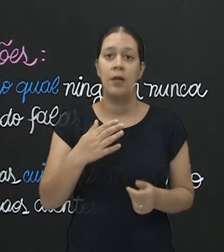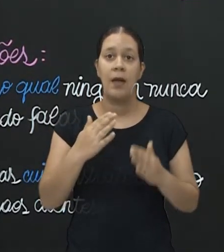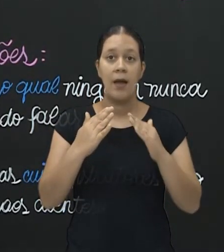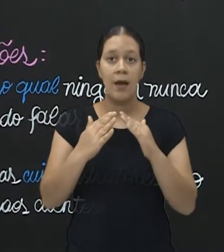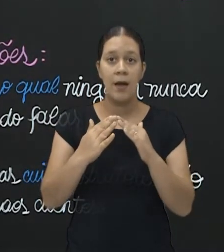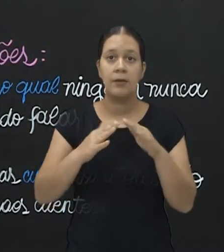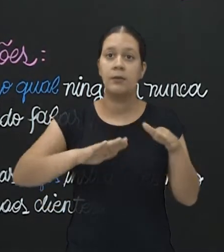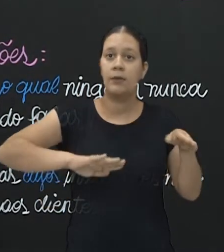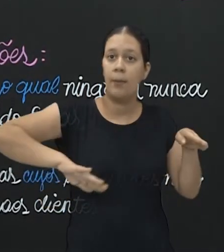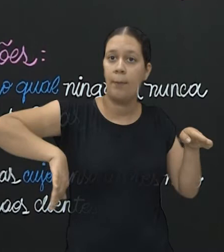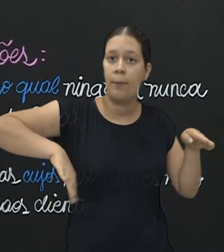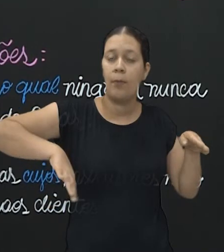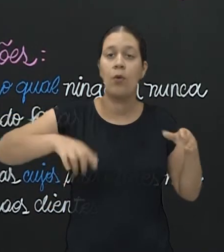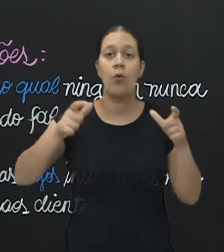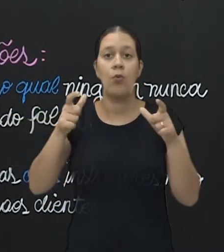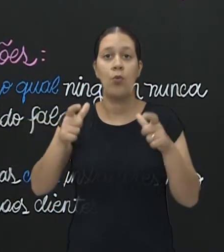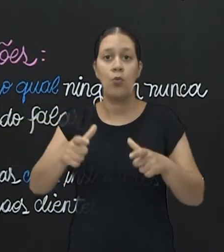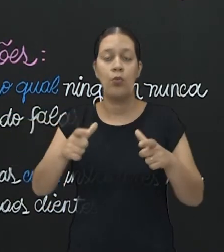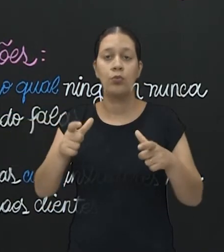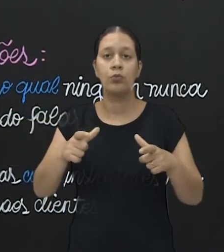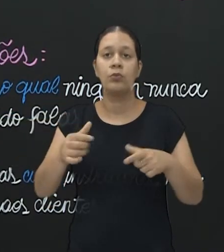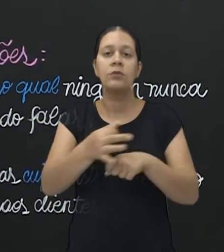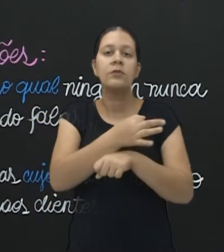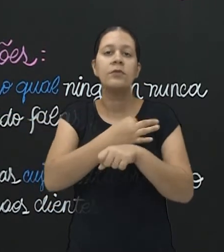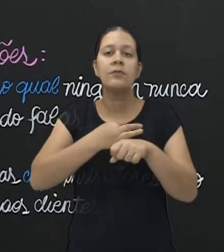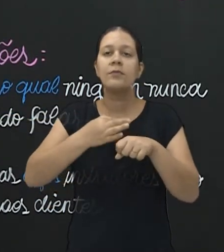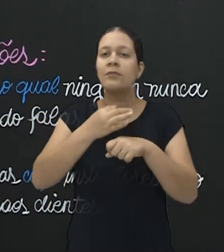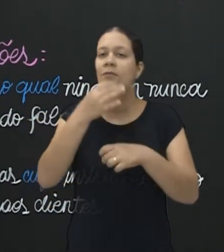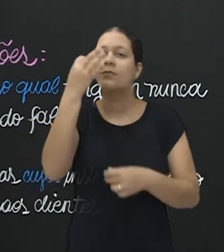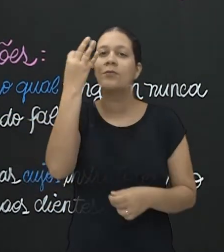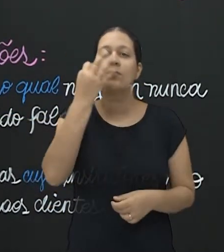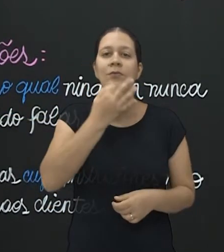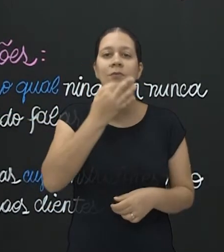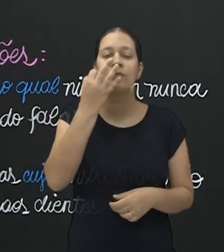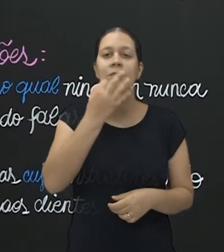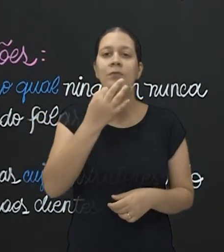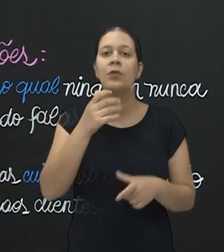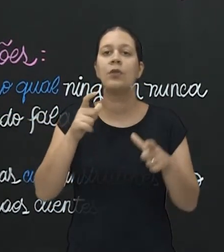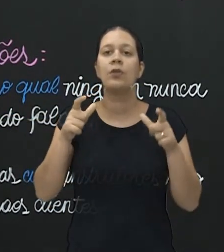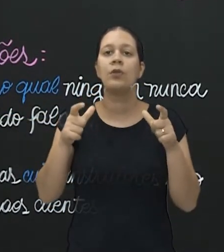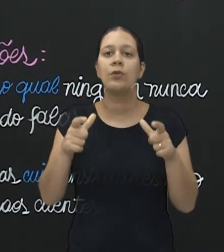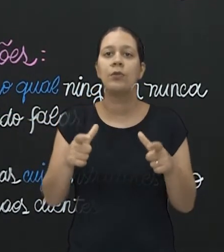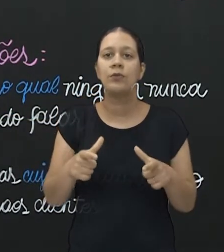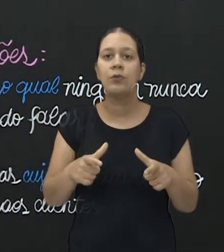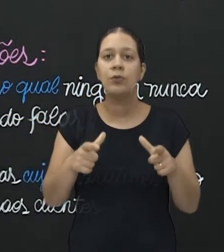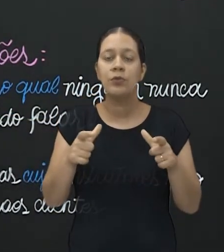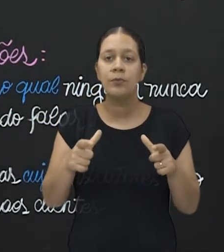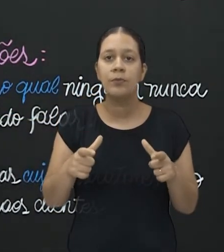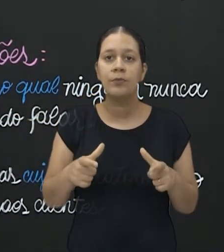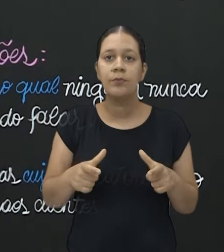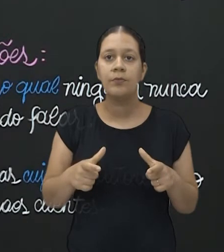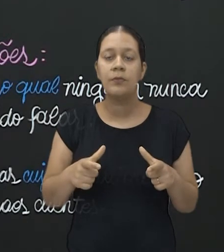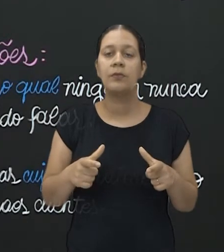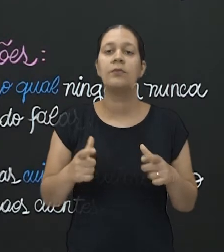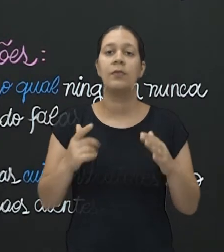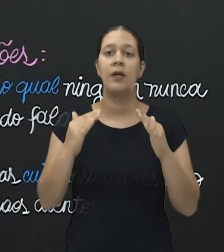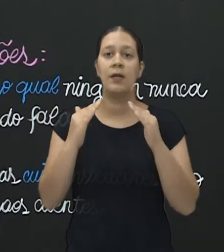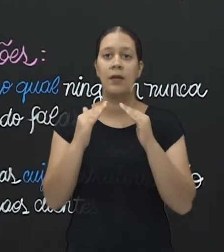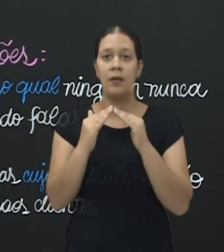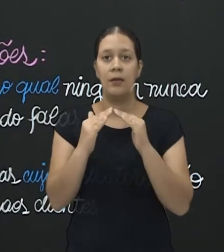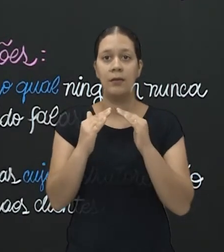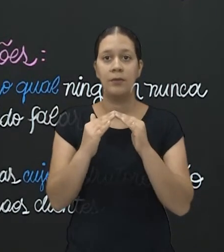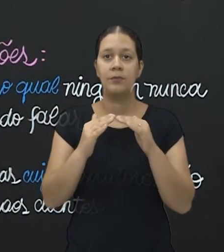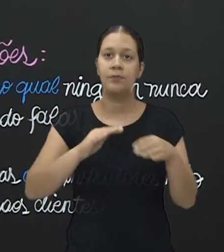de praia onde passamos as férias é linda. Esse onde se refere a quê? Se refere a casa de